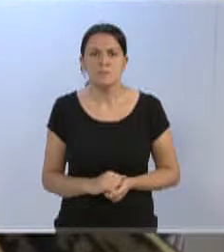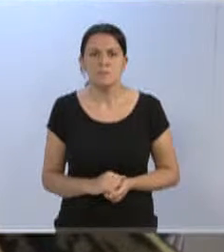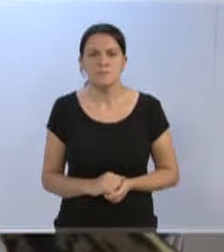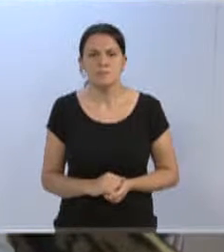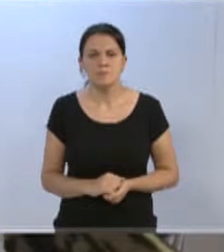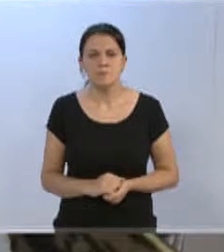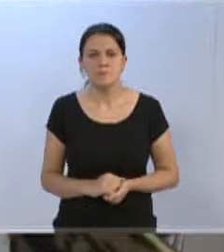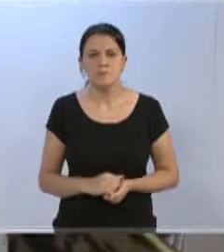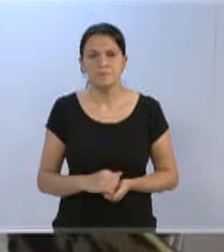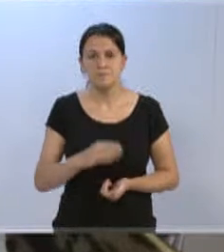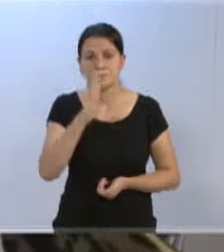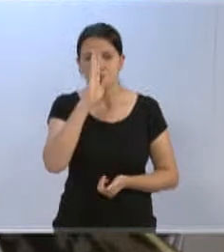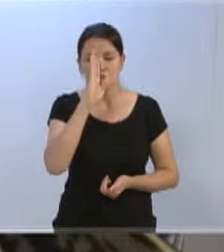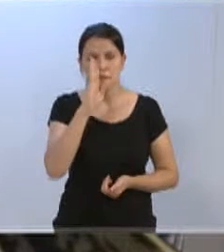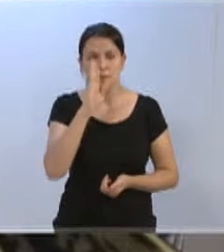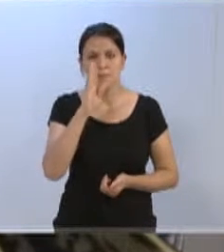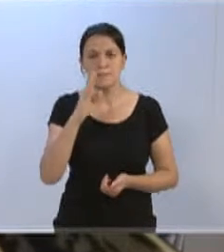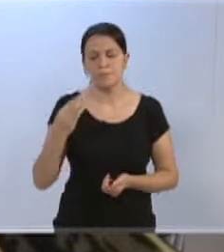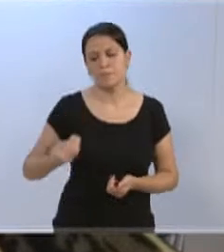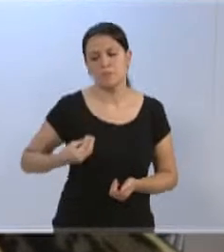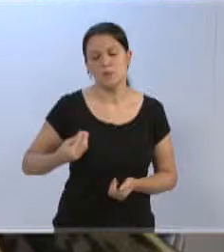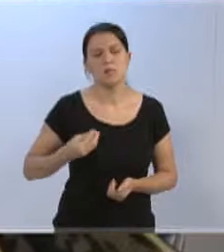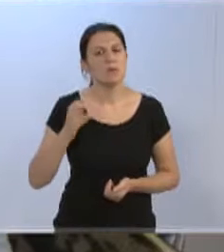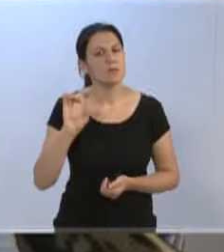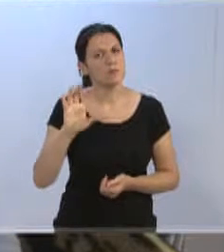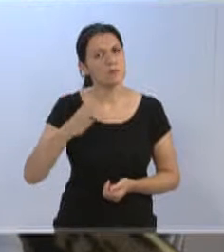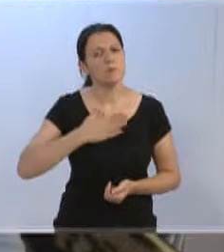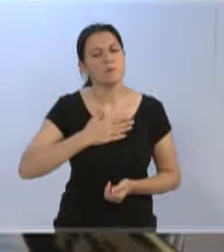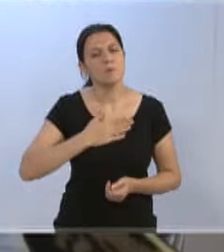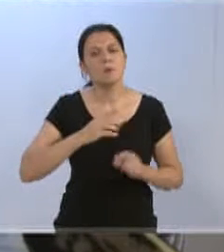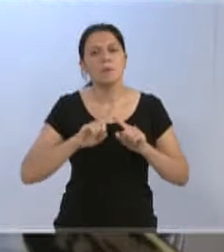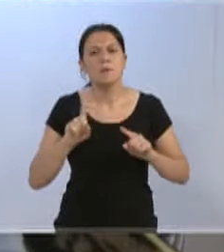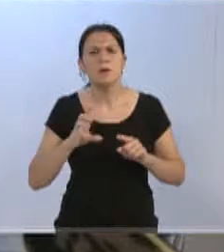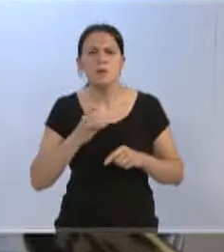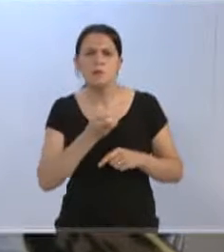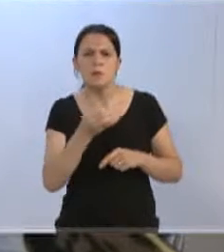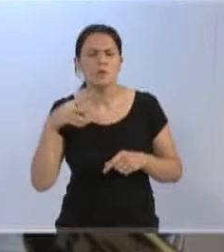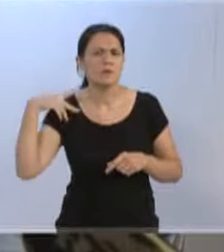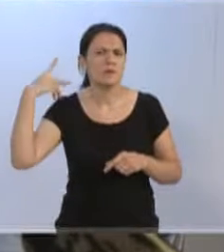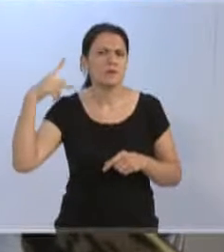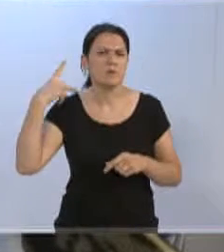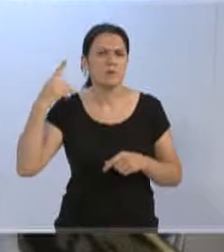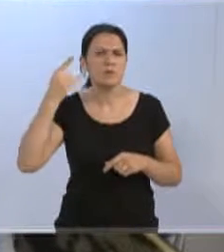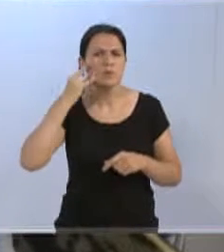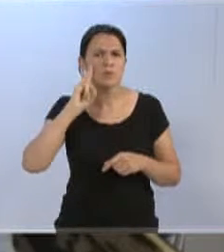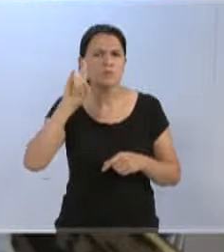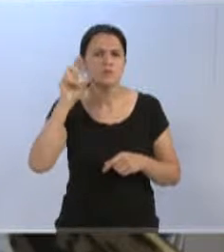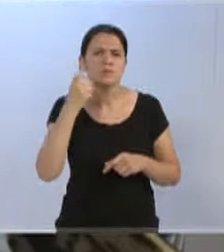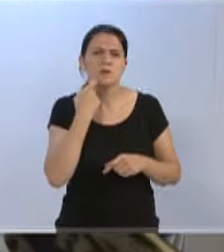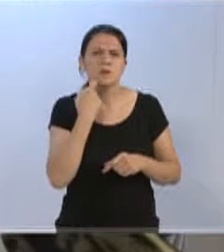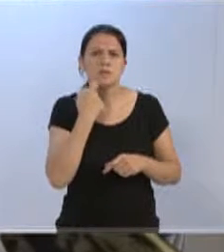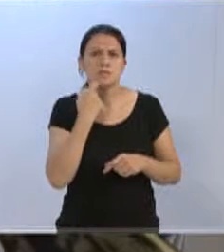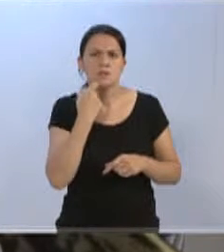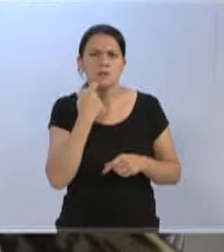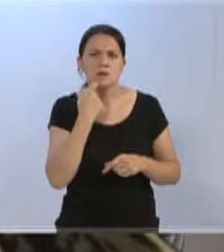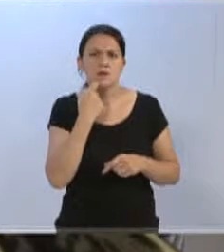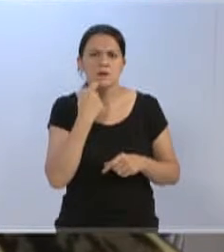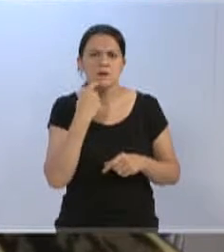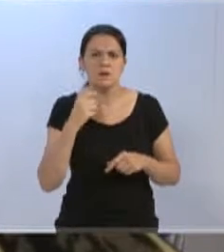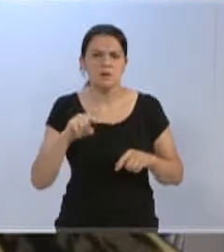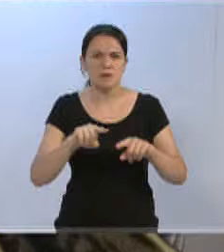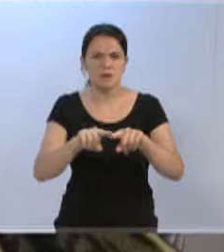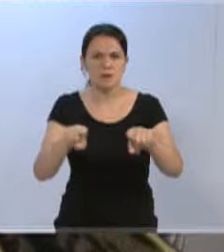destacar a presença, não só minha, mas de quase todos os vereadores, na última sexta-feira, no Salão Nobre